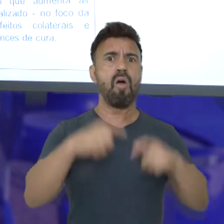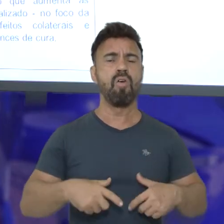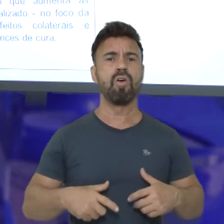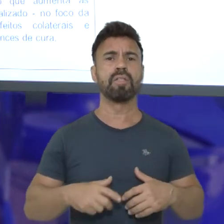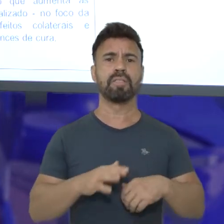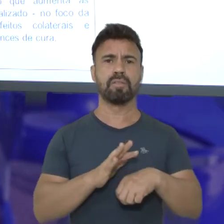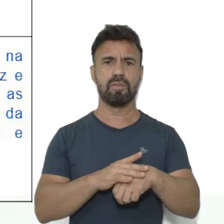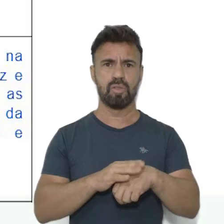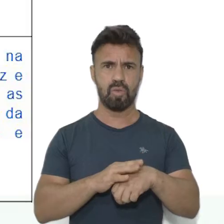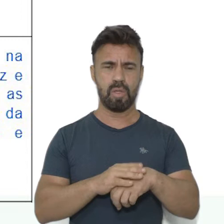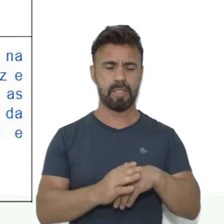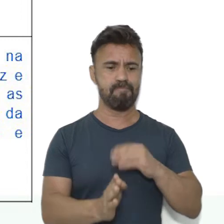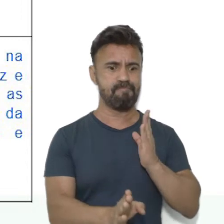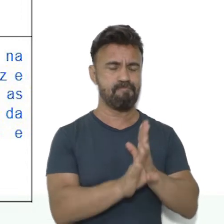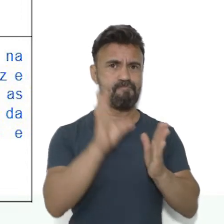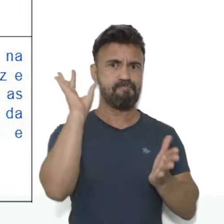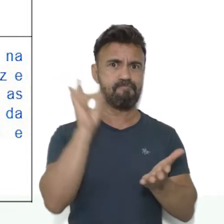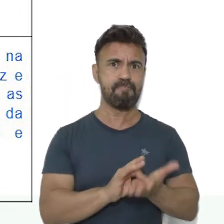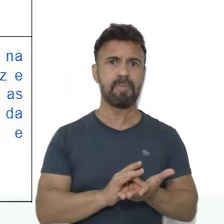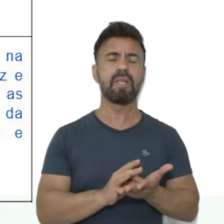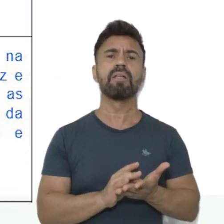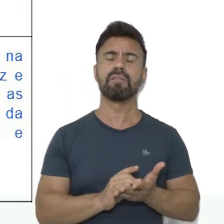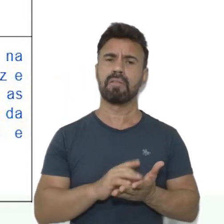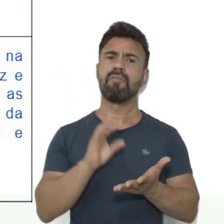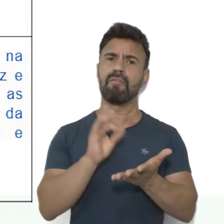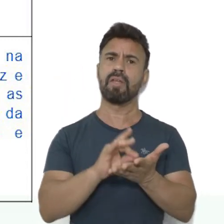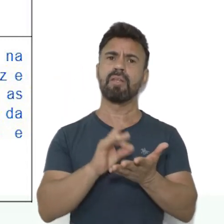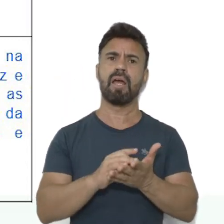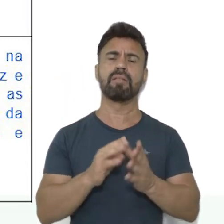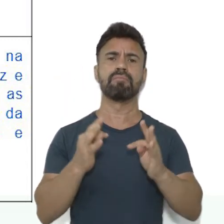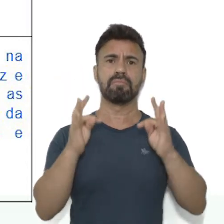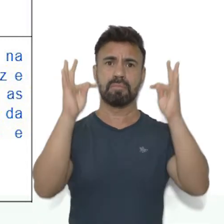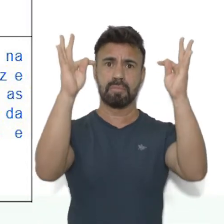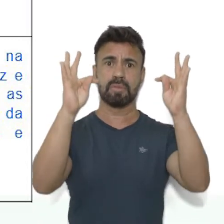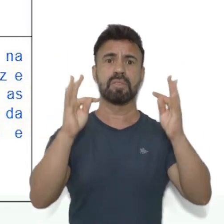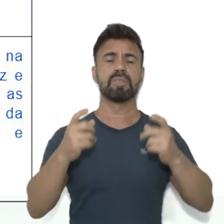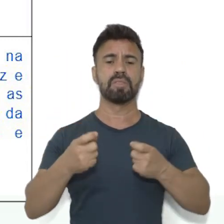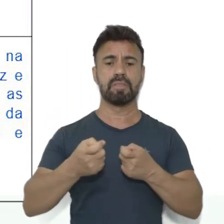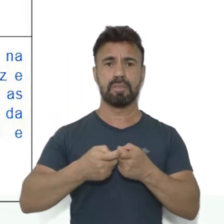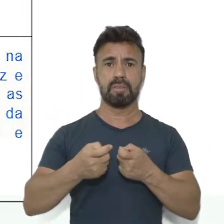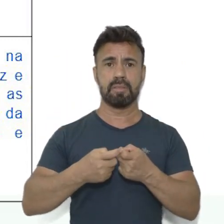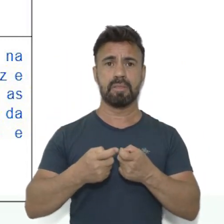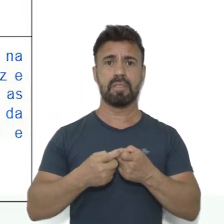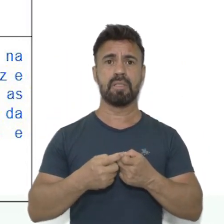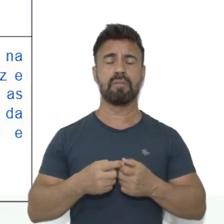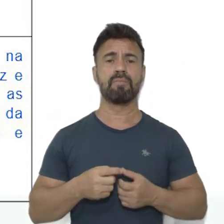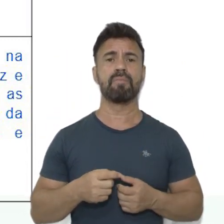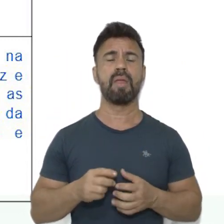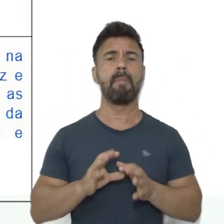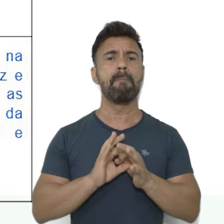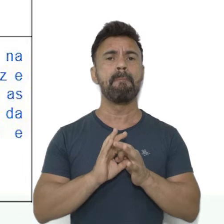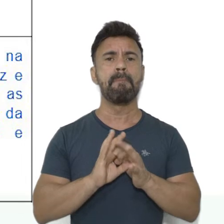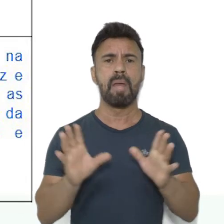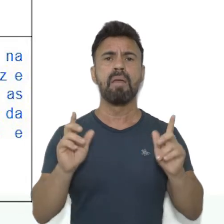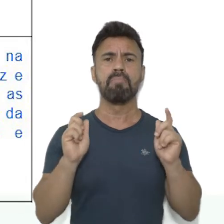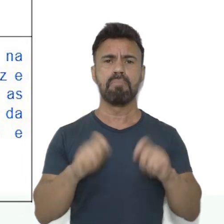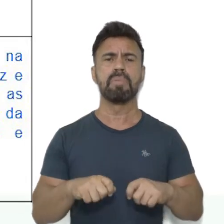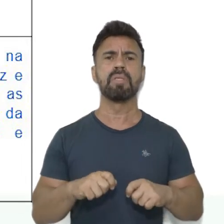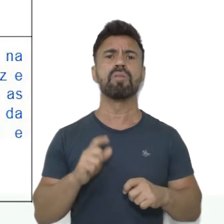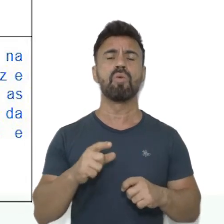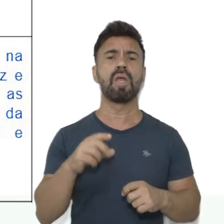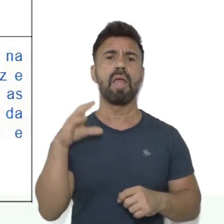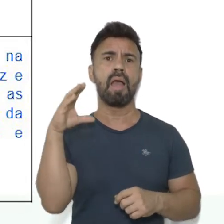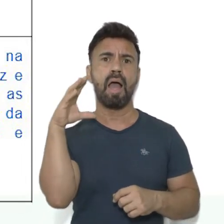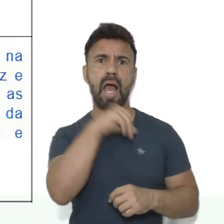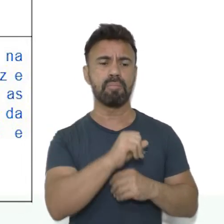Verdade. Isso porque as tecnologias disponíveis na medicina nuclear, né, permitem diagnosticar com